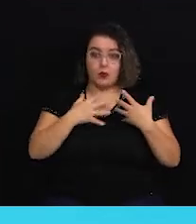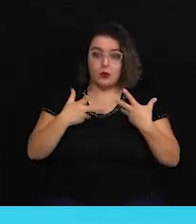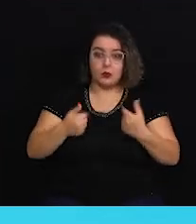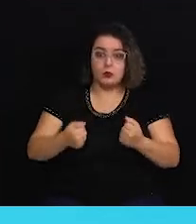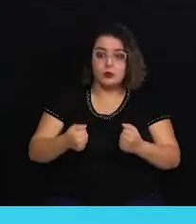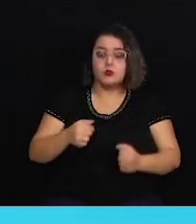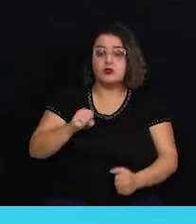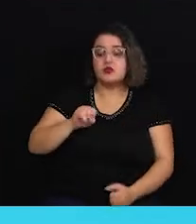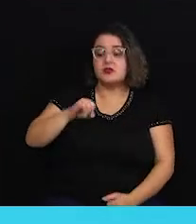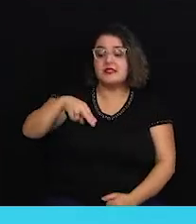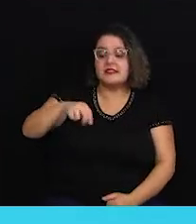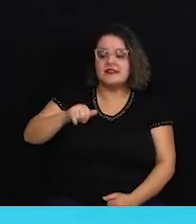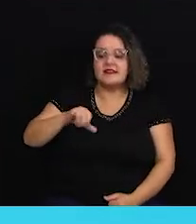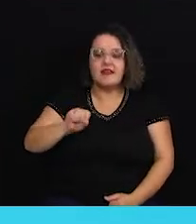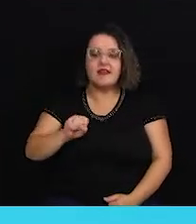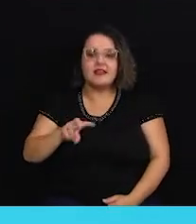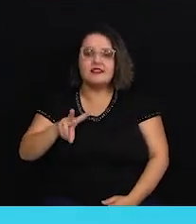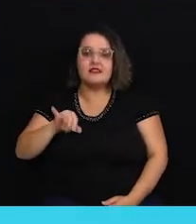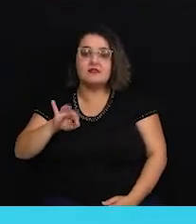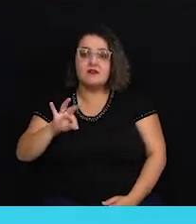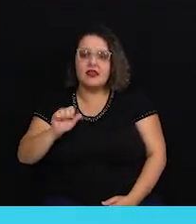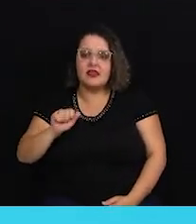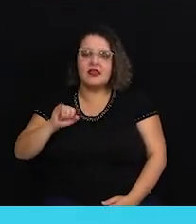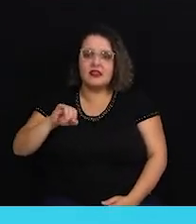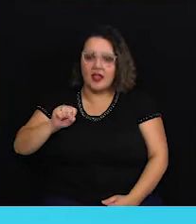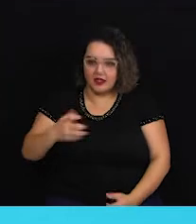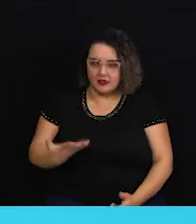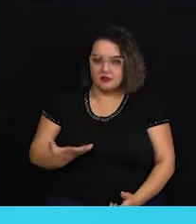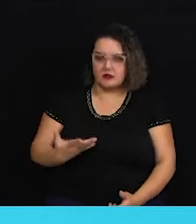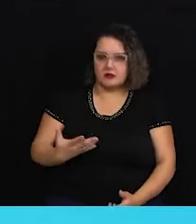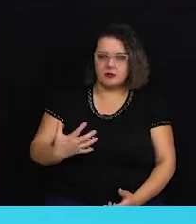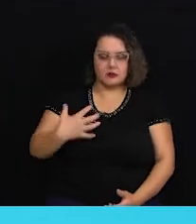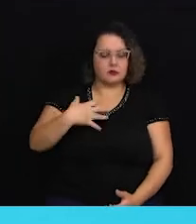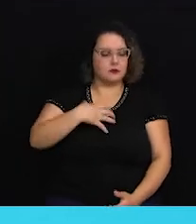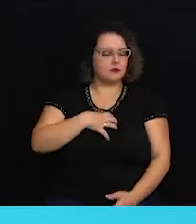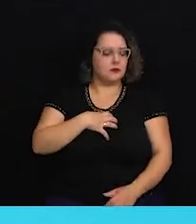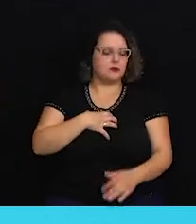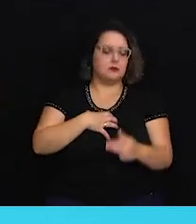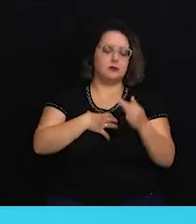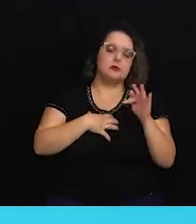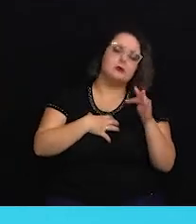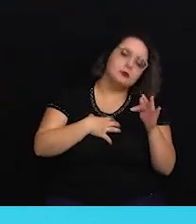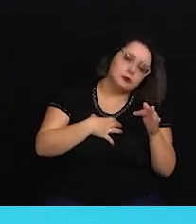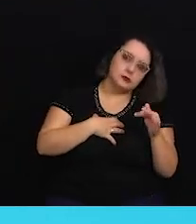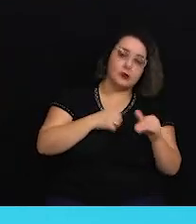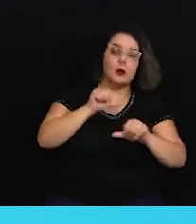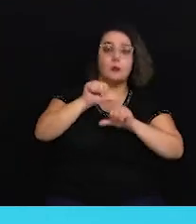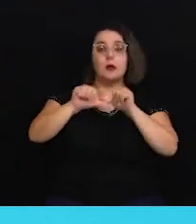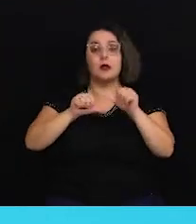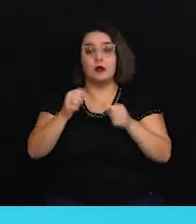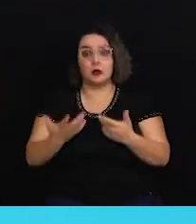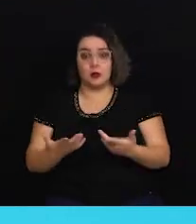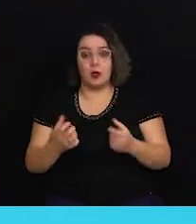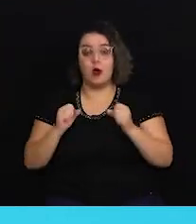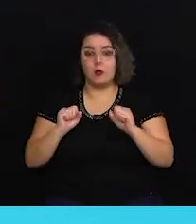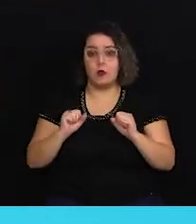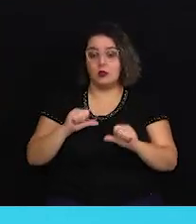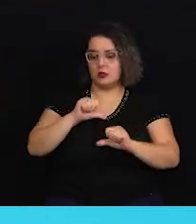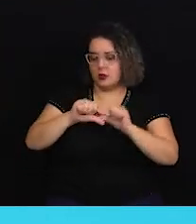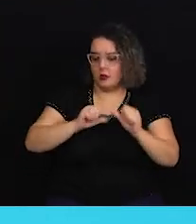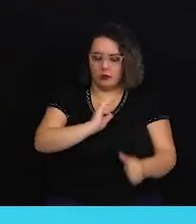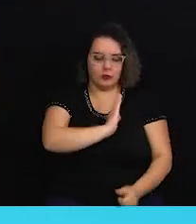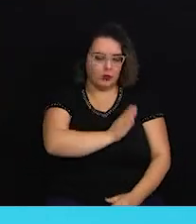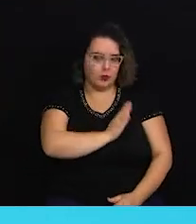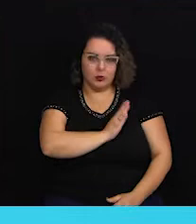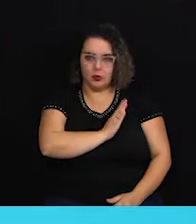os sinais vitais do paciente. Então, além de garantir que ele não sinta dor, mas também as alterações que porventura ele pode